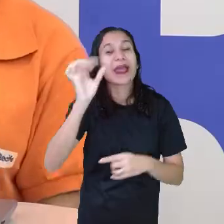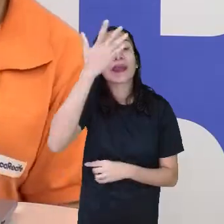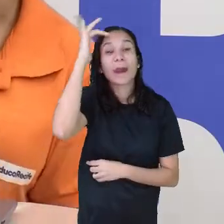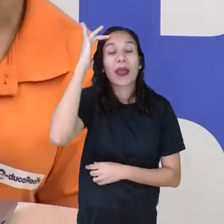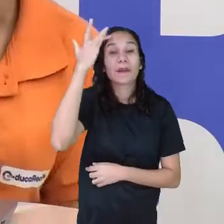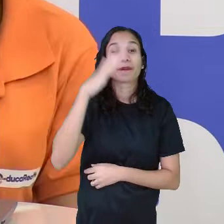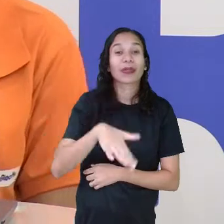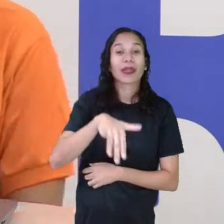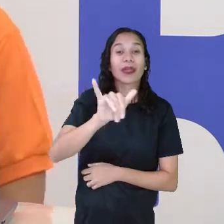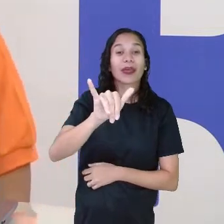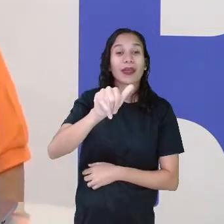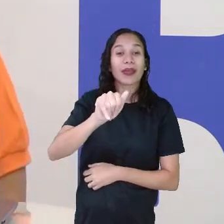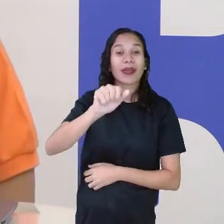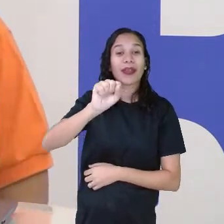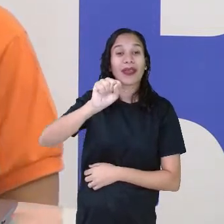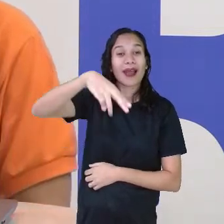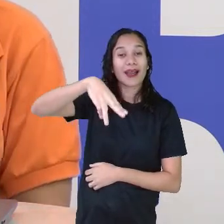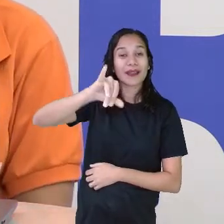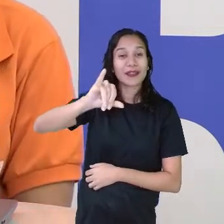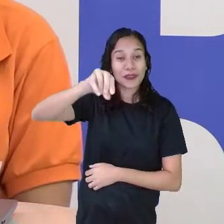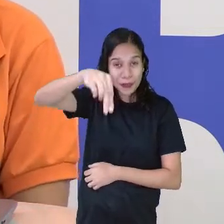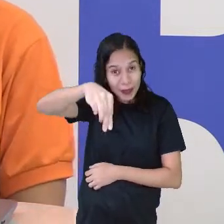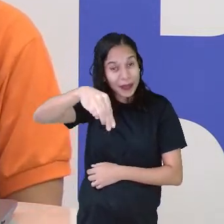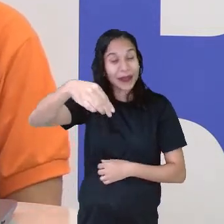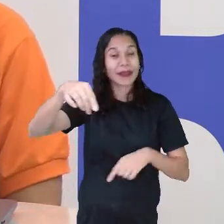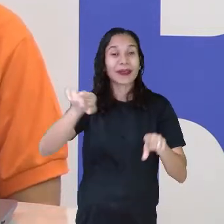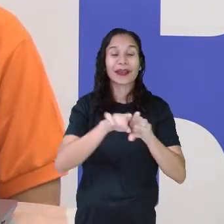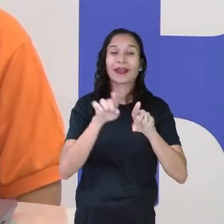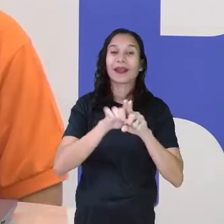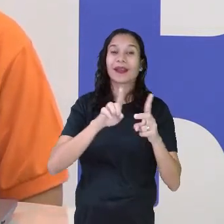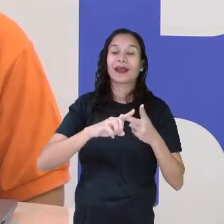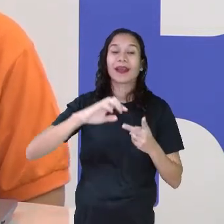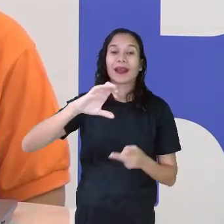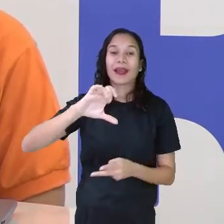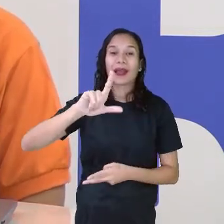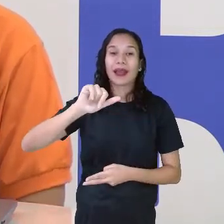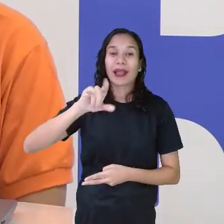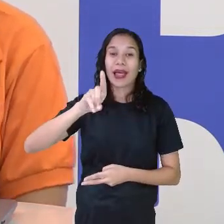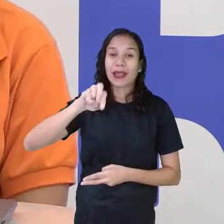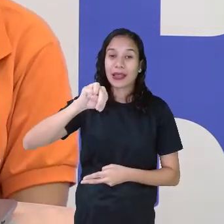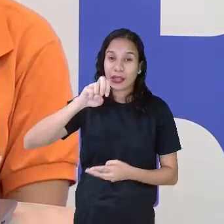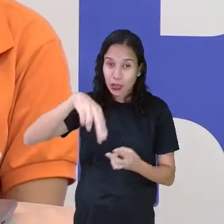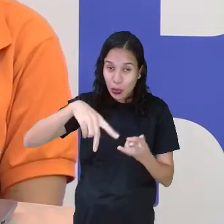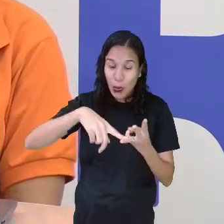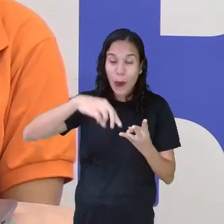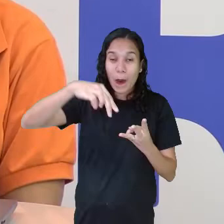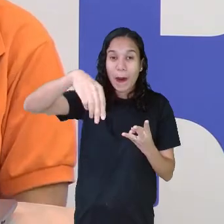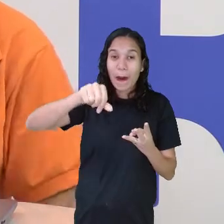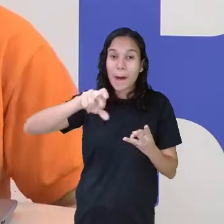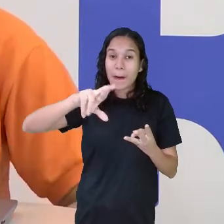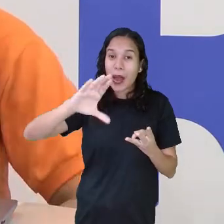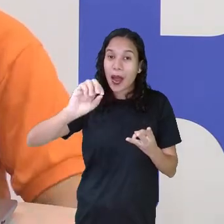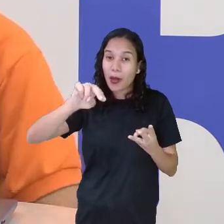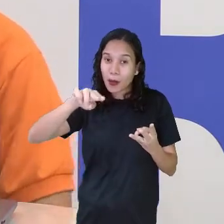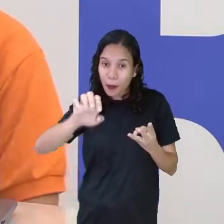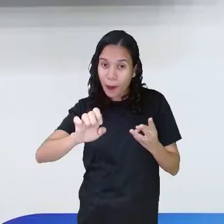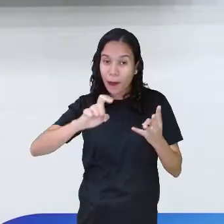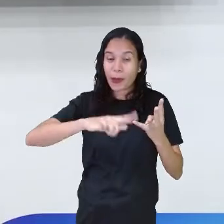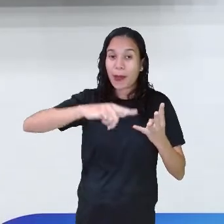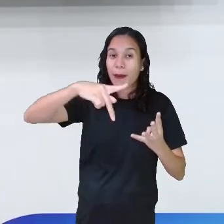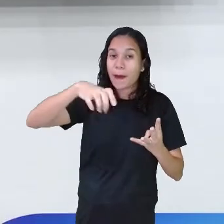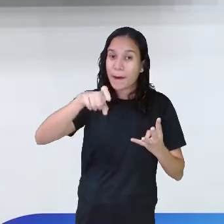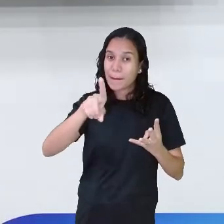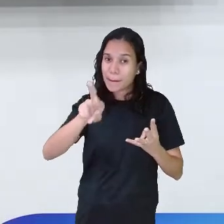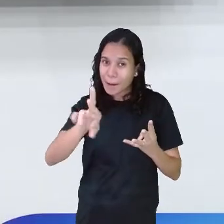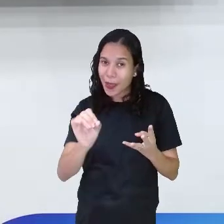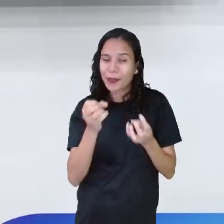dia? Yasmin está por aqui. Bom dia, Yasmin. Cledson, Marcone, Pedro. Olha, muita gente nova, Tá, sejam bem-vindos.